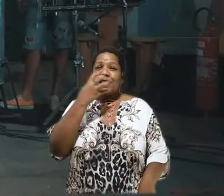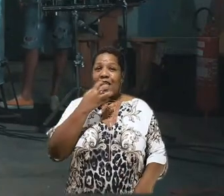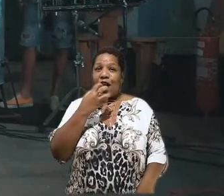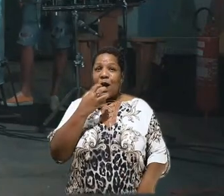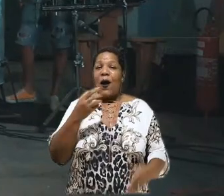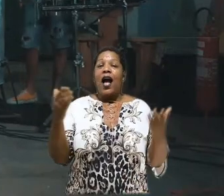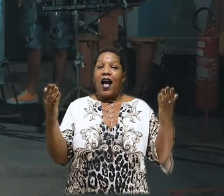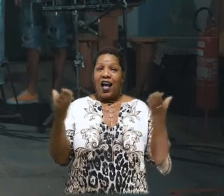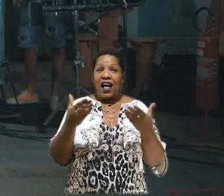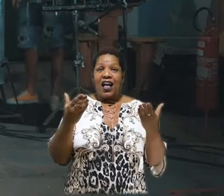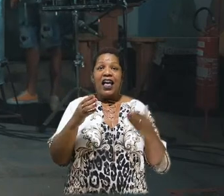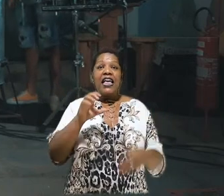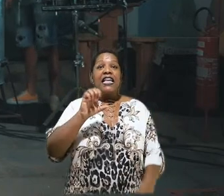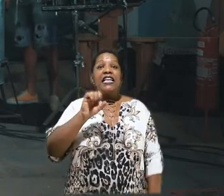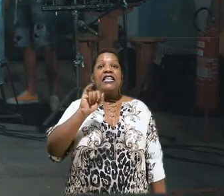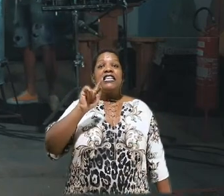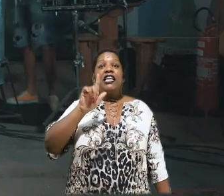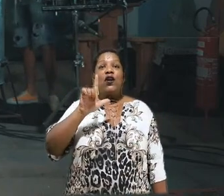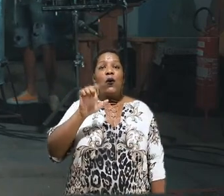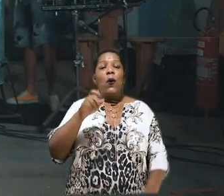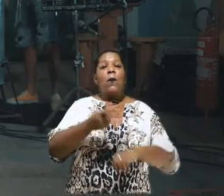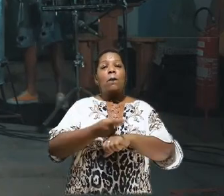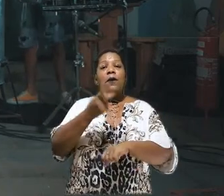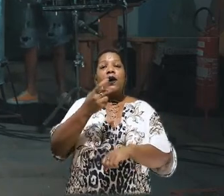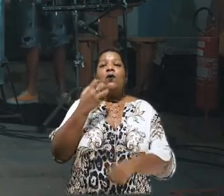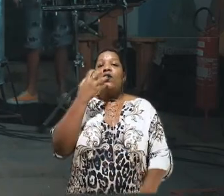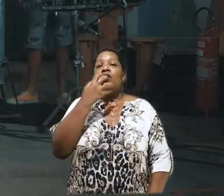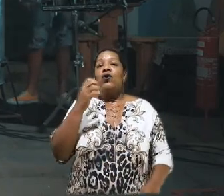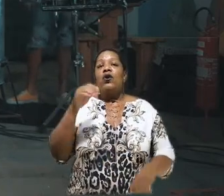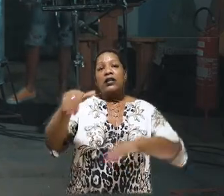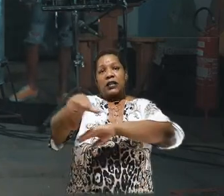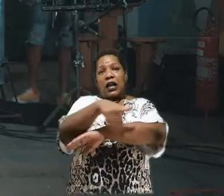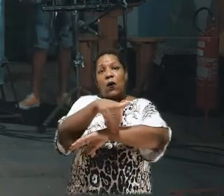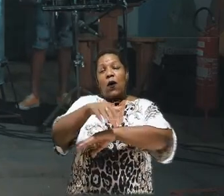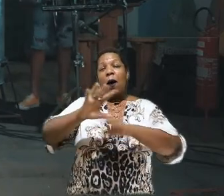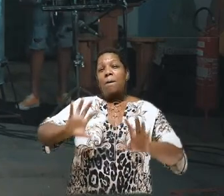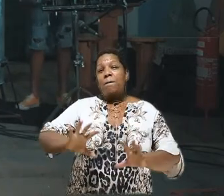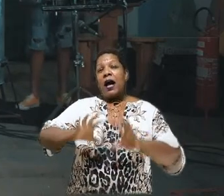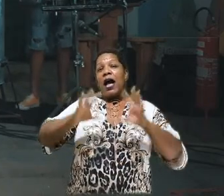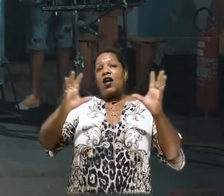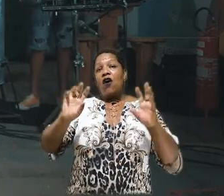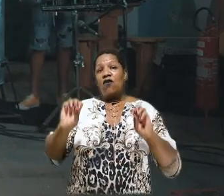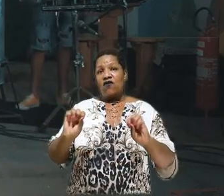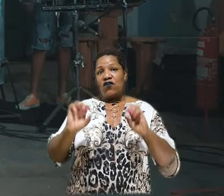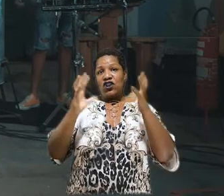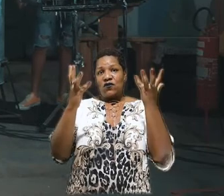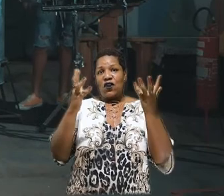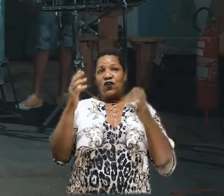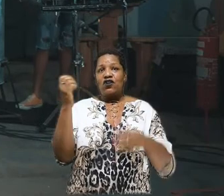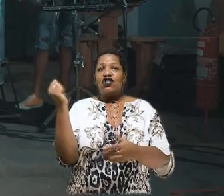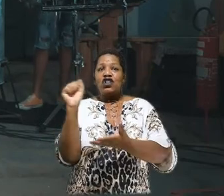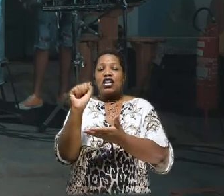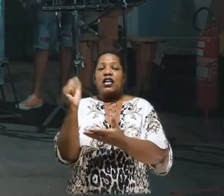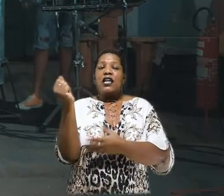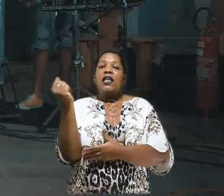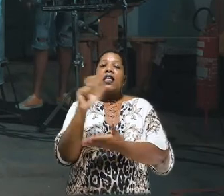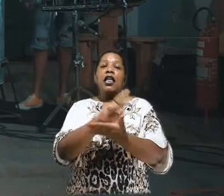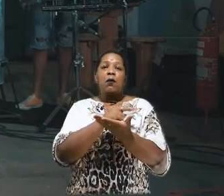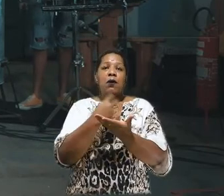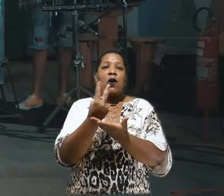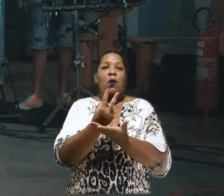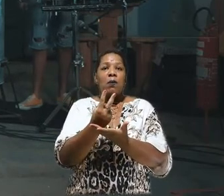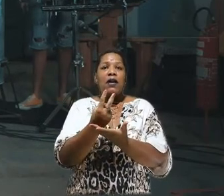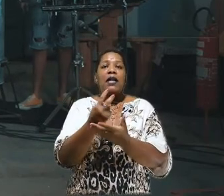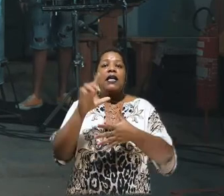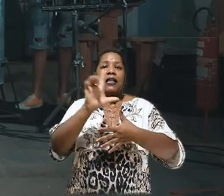foi lançada como single primo do pesquisar o maior festival de hip-hop da América Latina e ela é possível